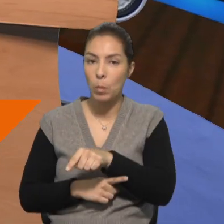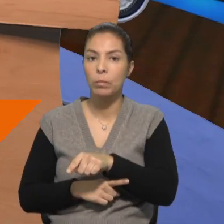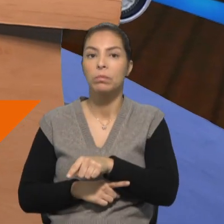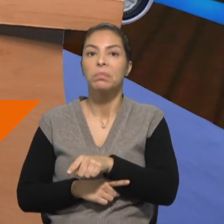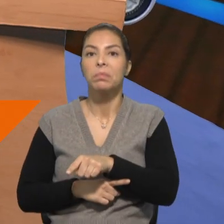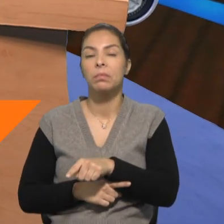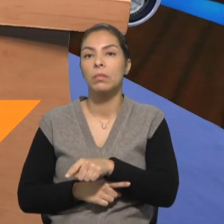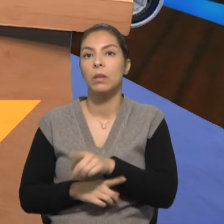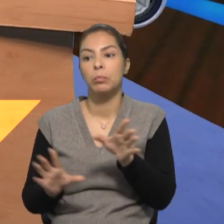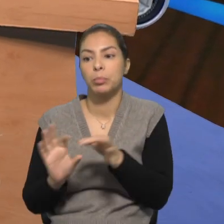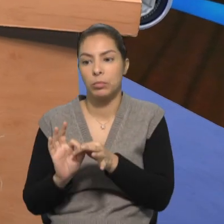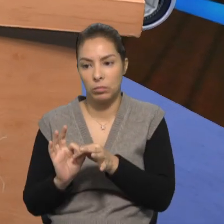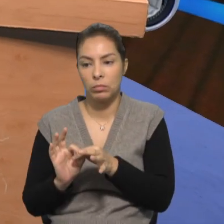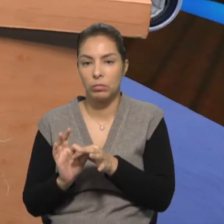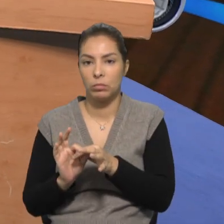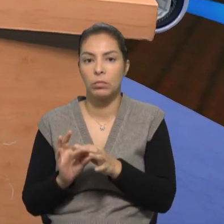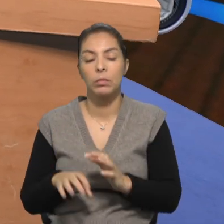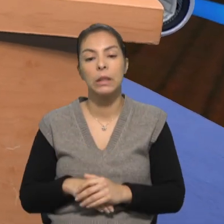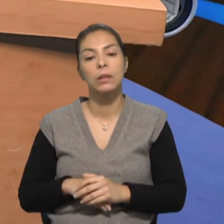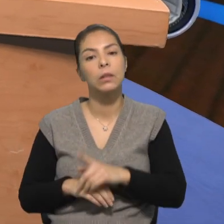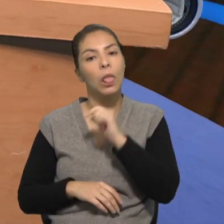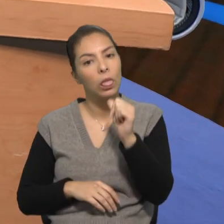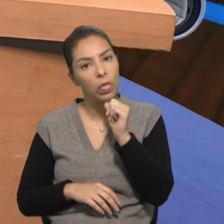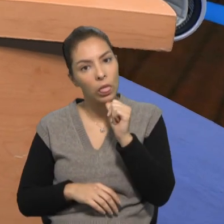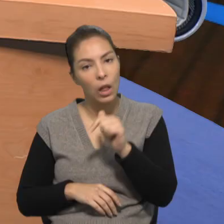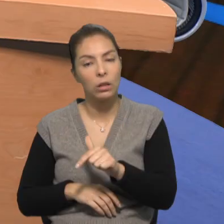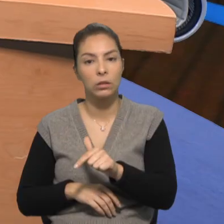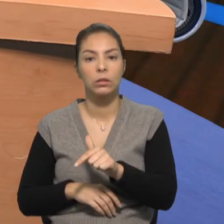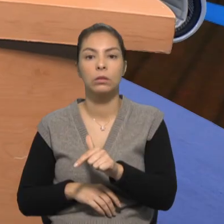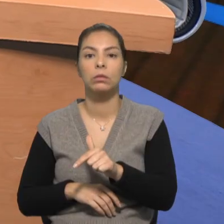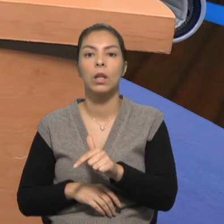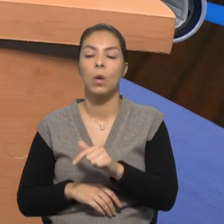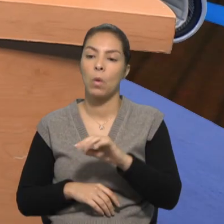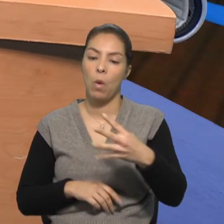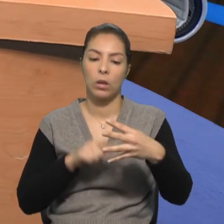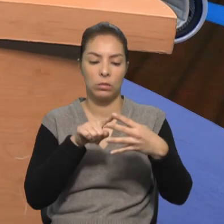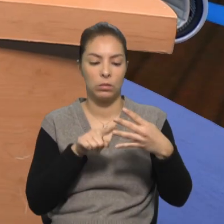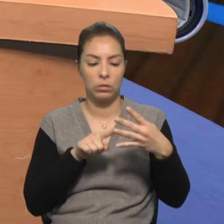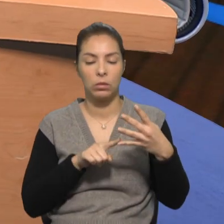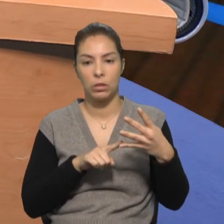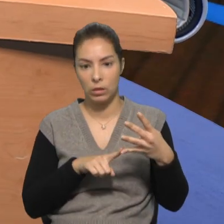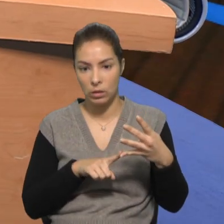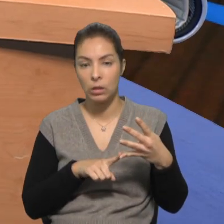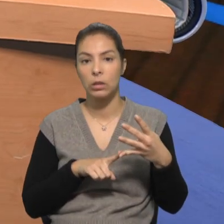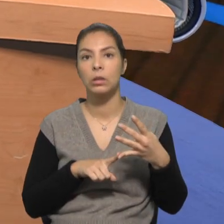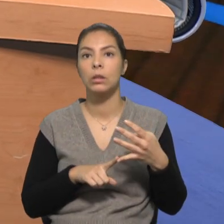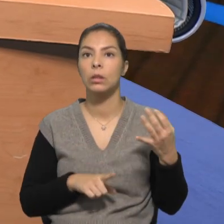uma delas. E é mencionada por todos os 4 Evangelhos, embora